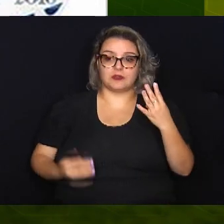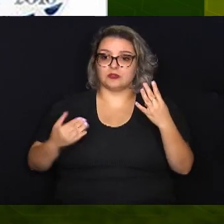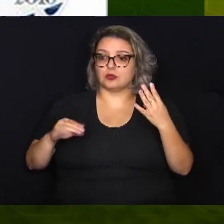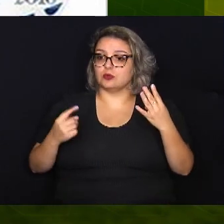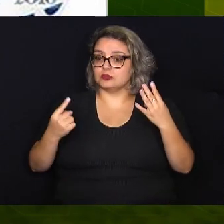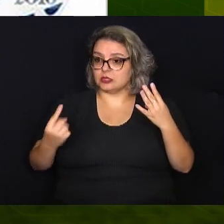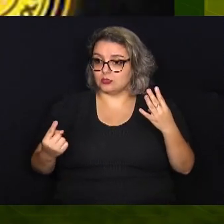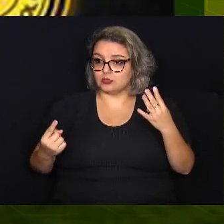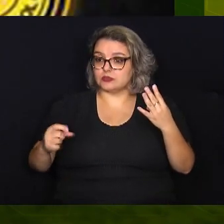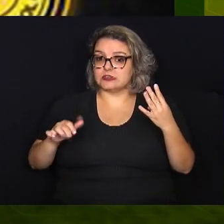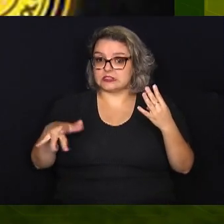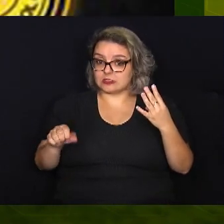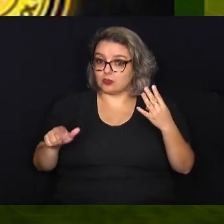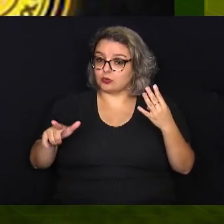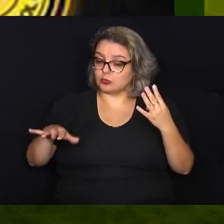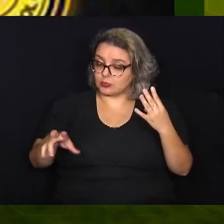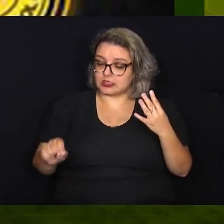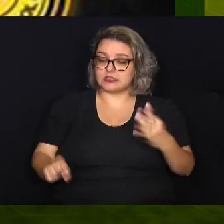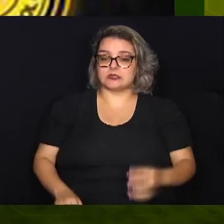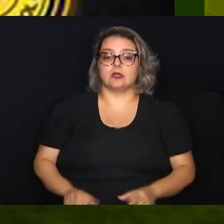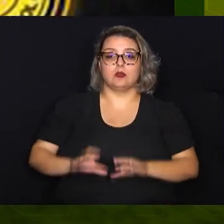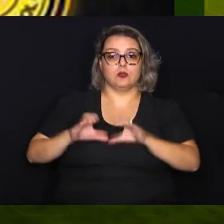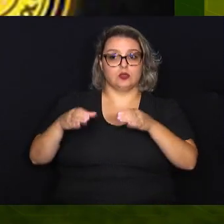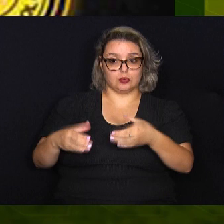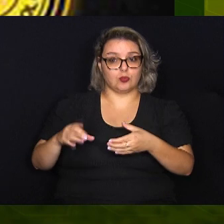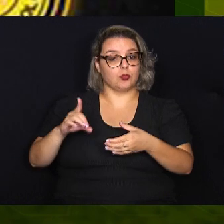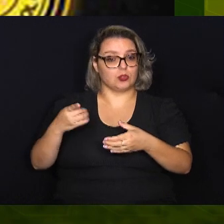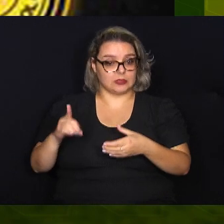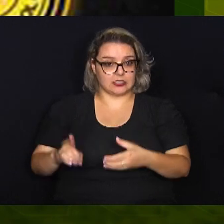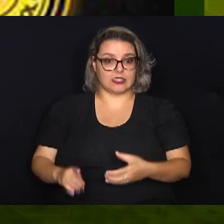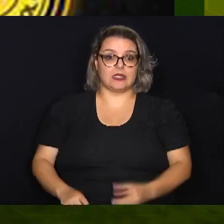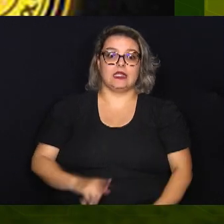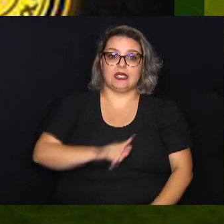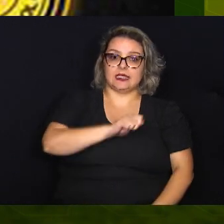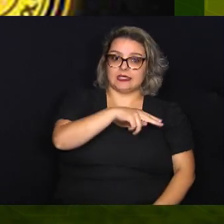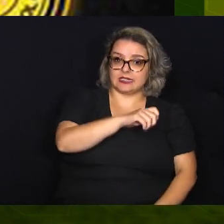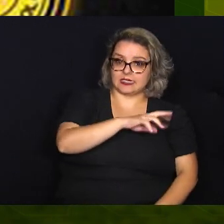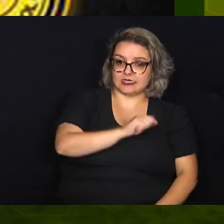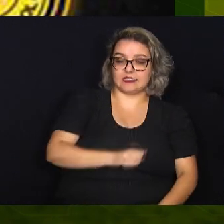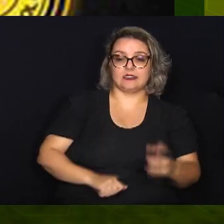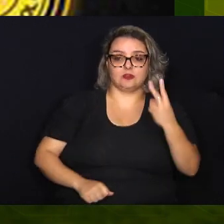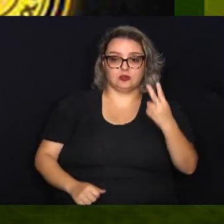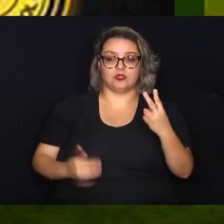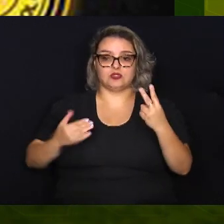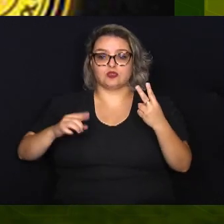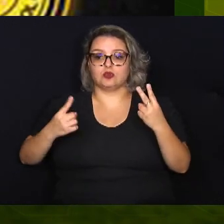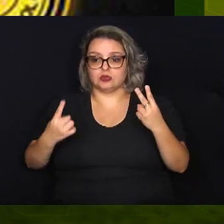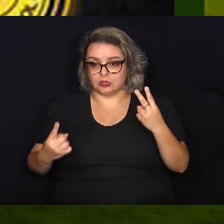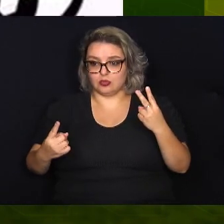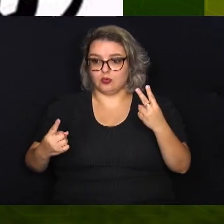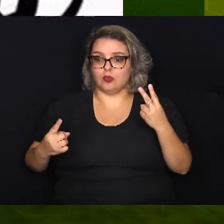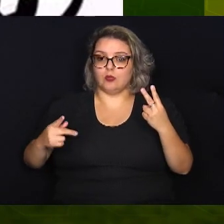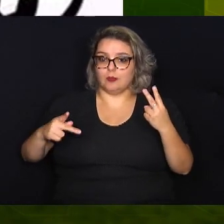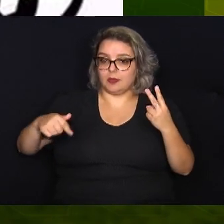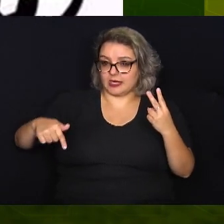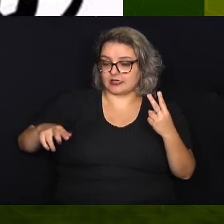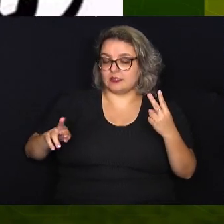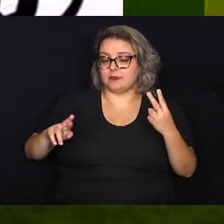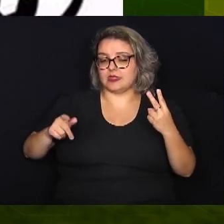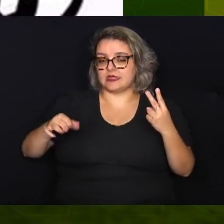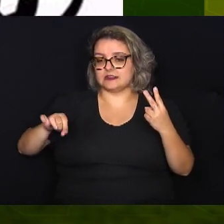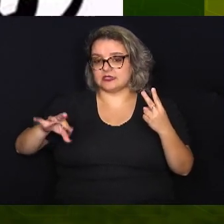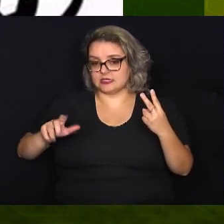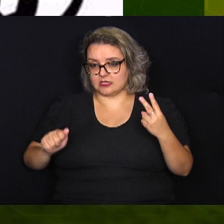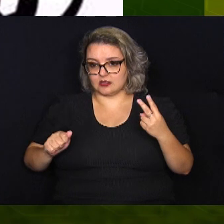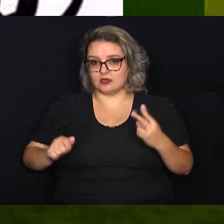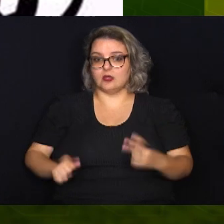o São Luís. Já pelo Grupo D, Granada Futebol Clube venceu pelo placar de 2-1 o Parque Brasília. Em jogos com